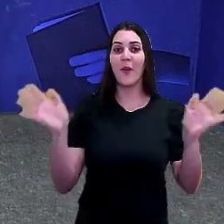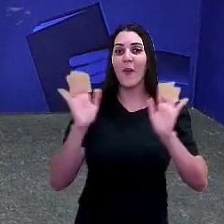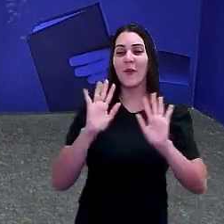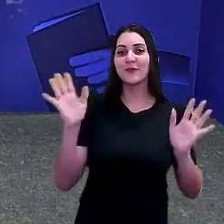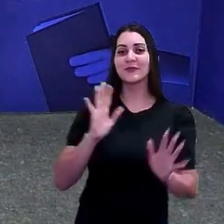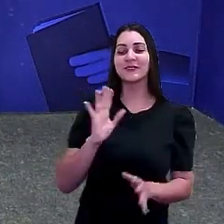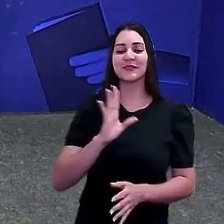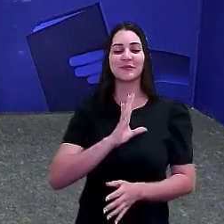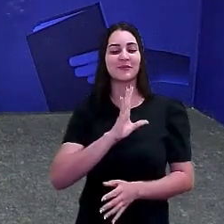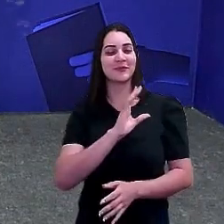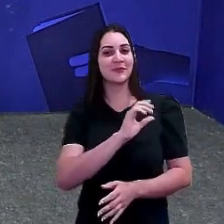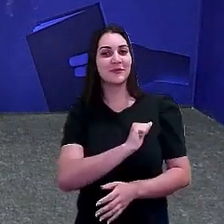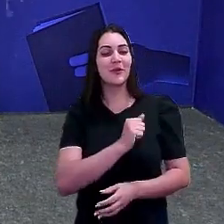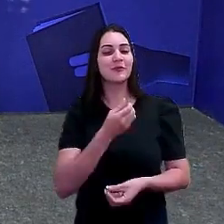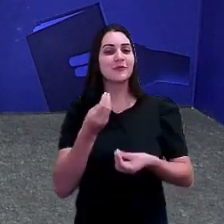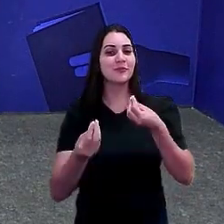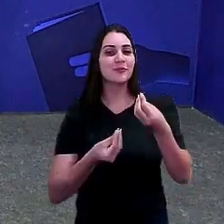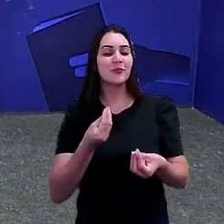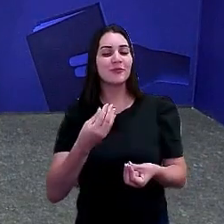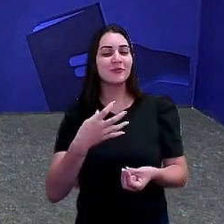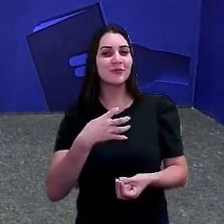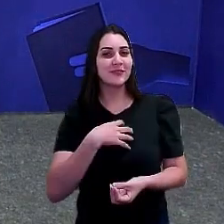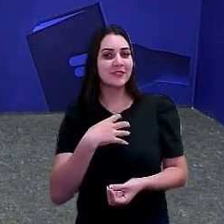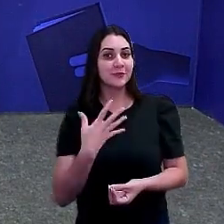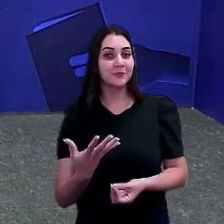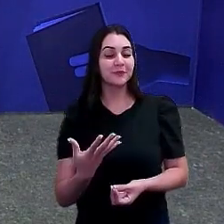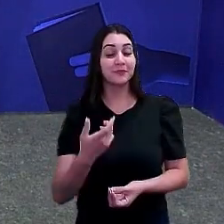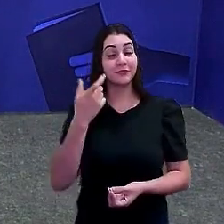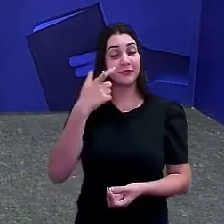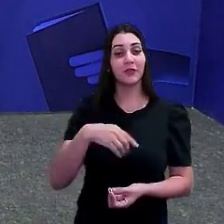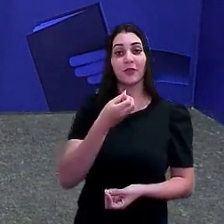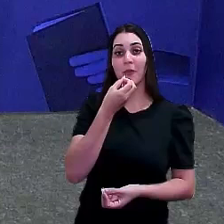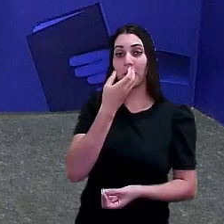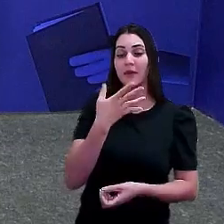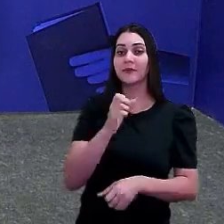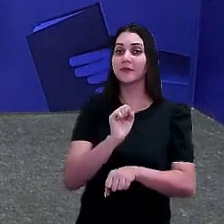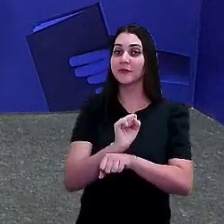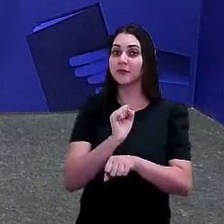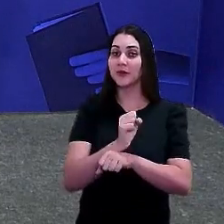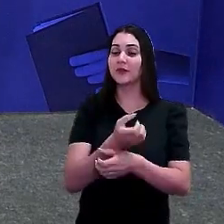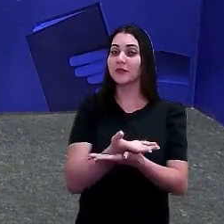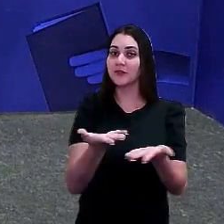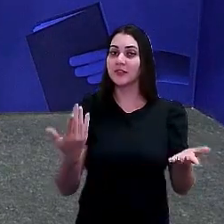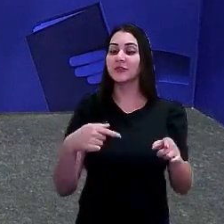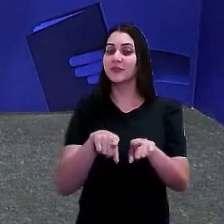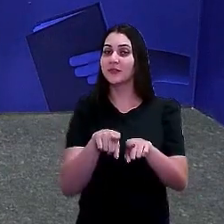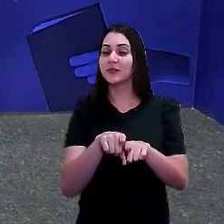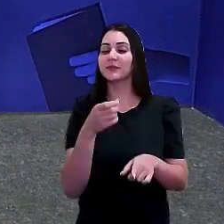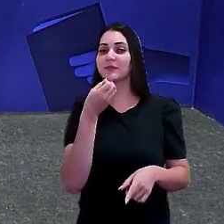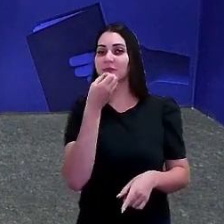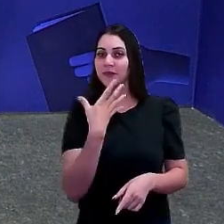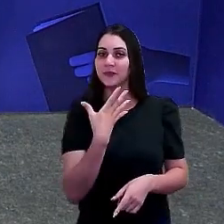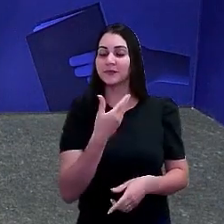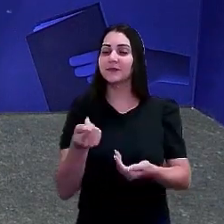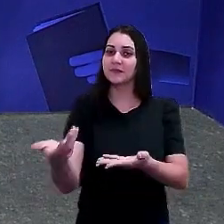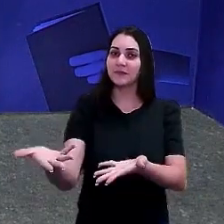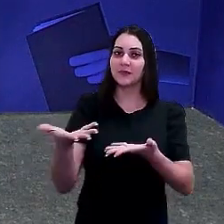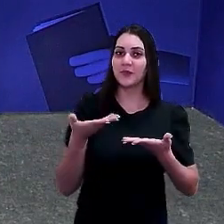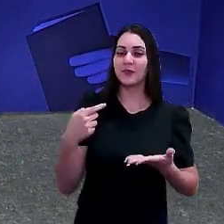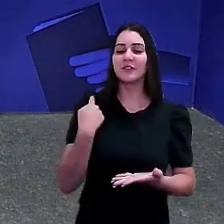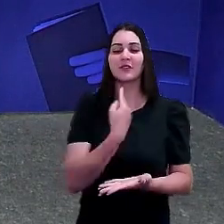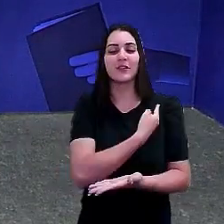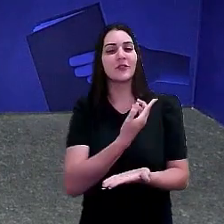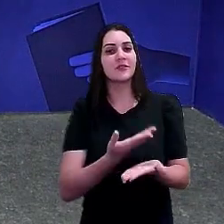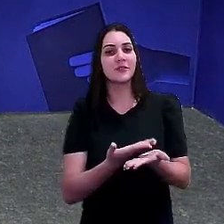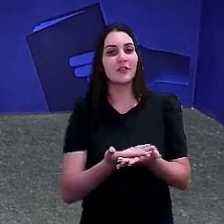Olá, meus amores! Como é que vocês estão? Eu estou bem e eu espero que você também esteja bem. Seja bem-vindo à nossa aula